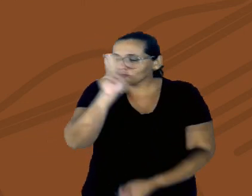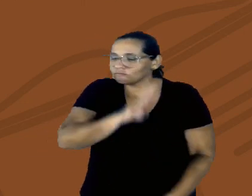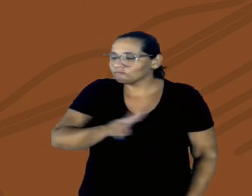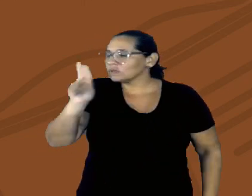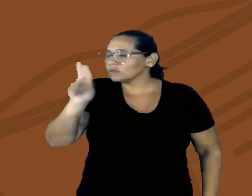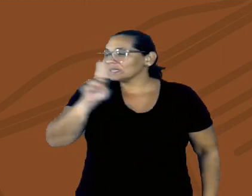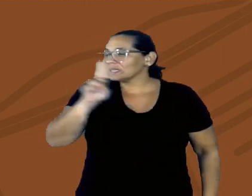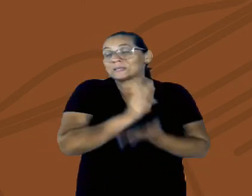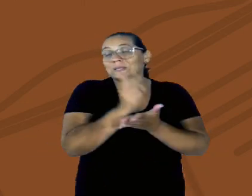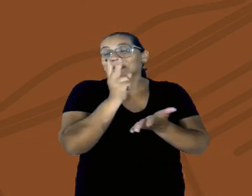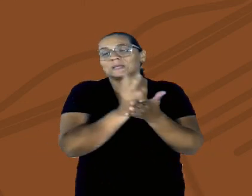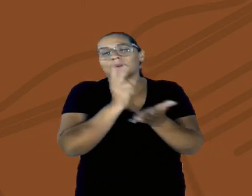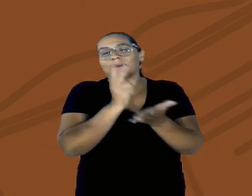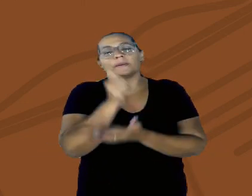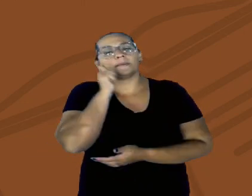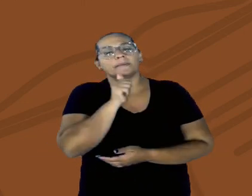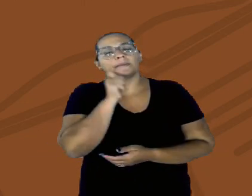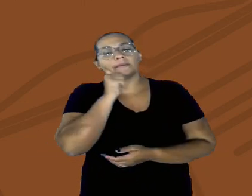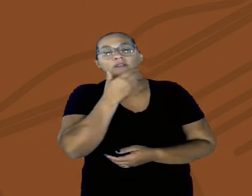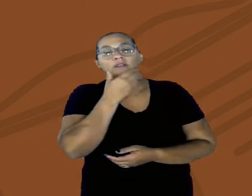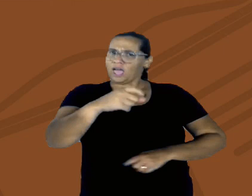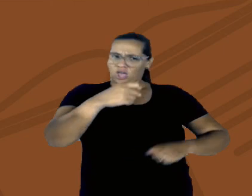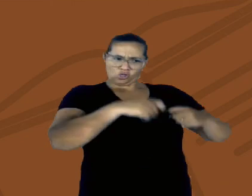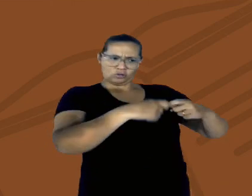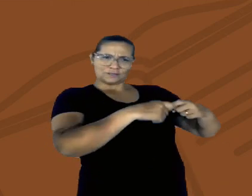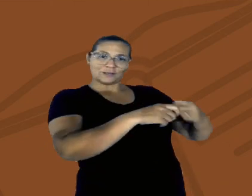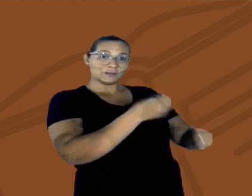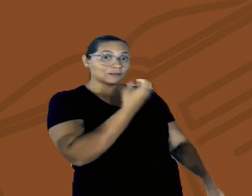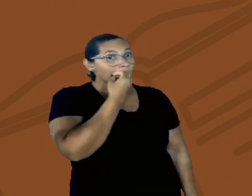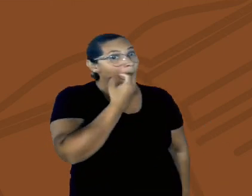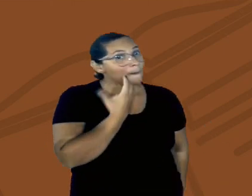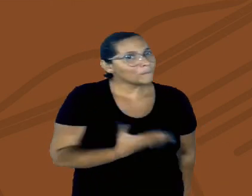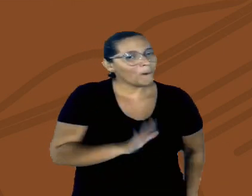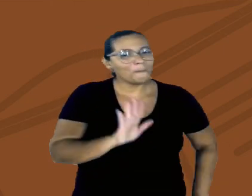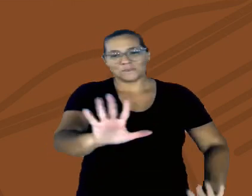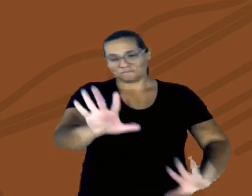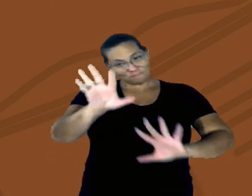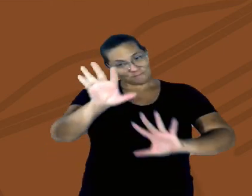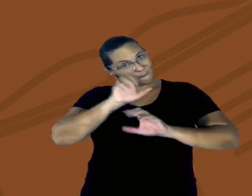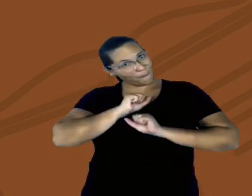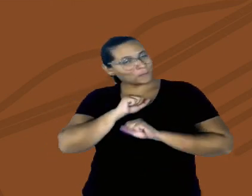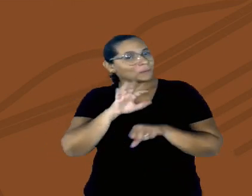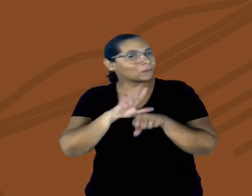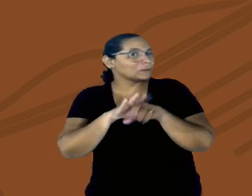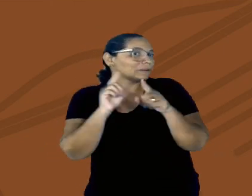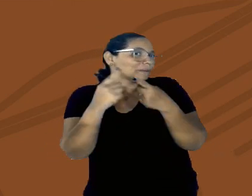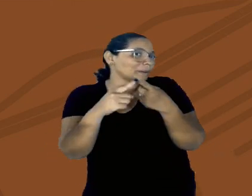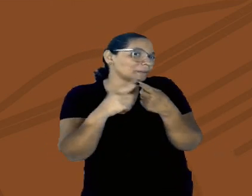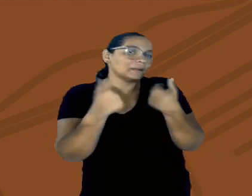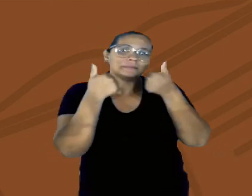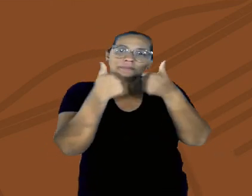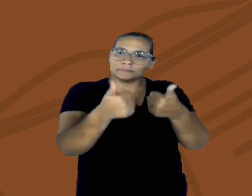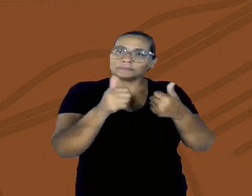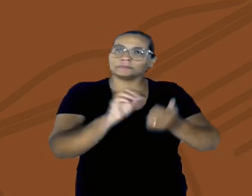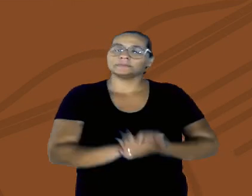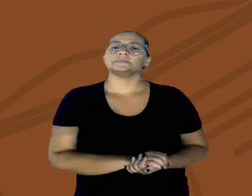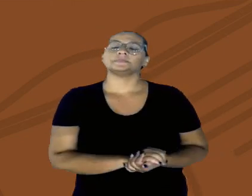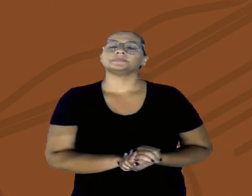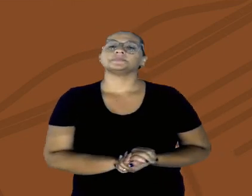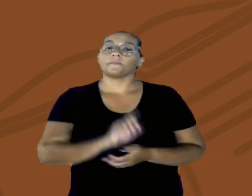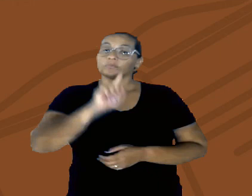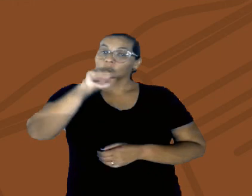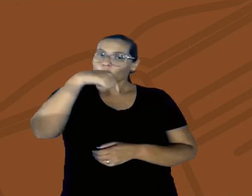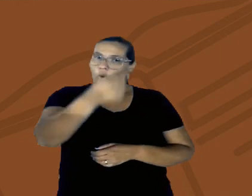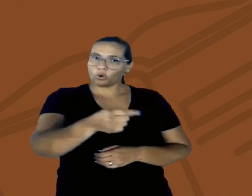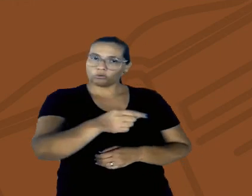feminina. O sexo é bom, mas pode nos dar doença. Presta bem atenção. A próxima IST que eu